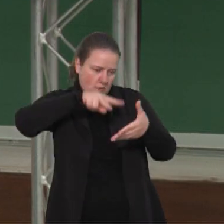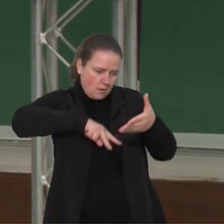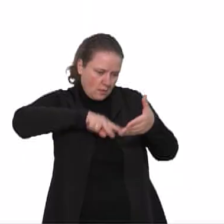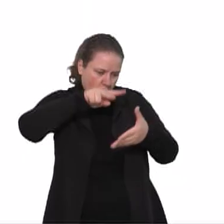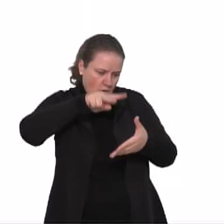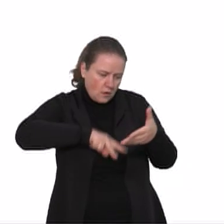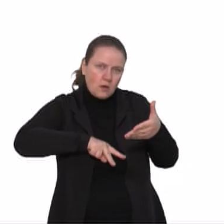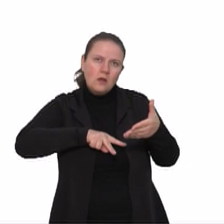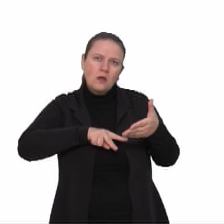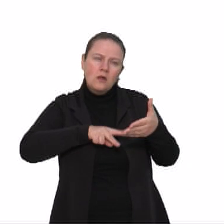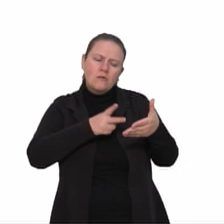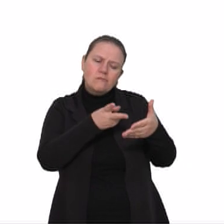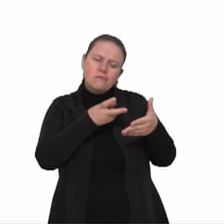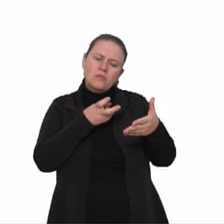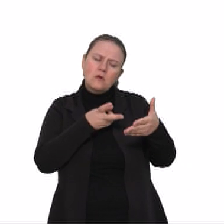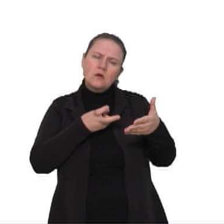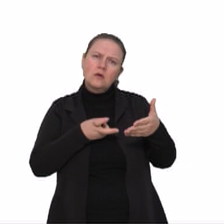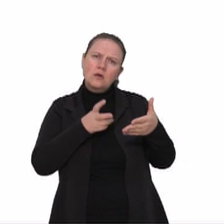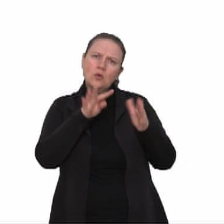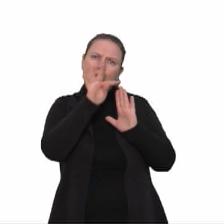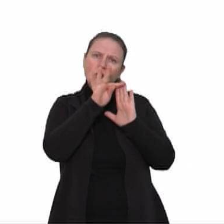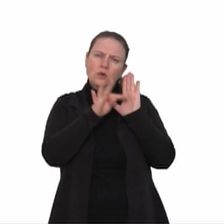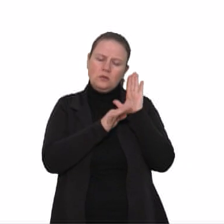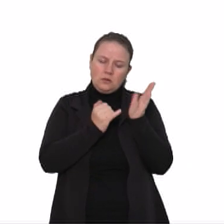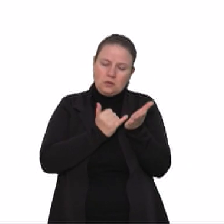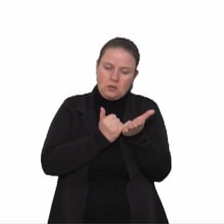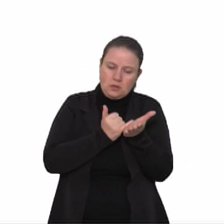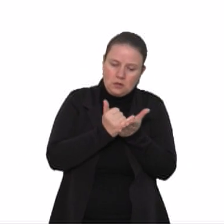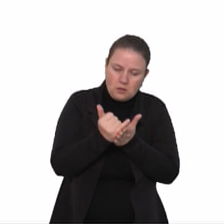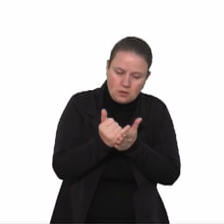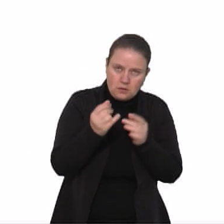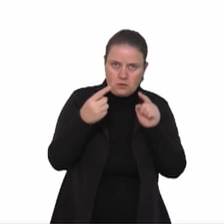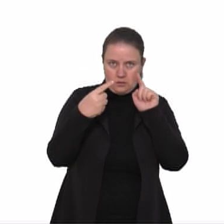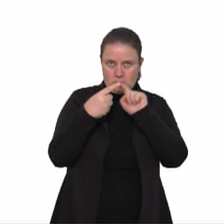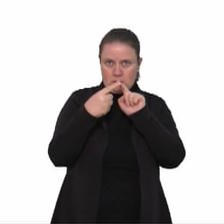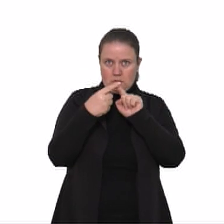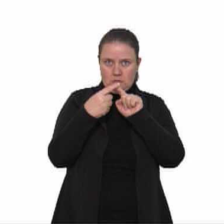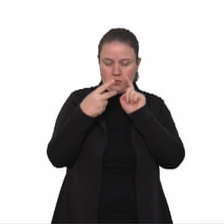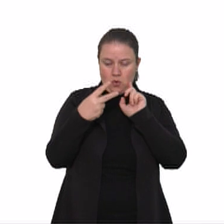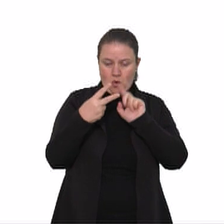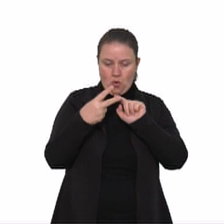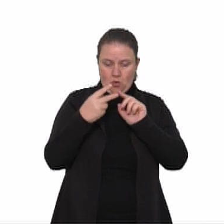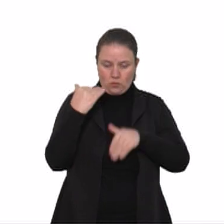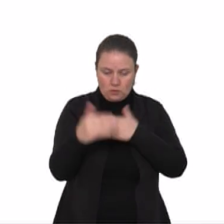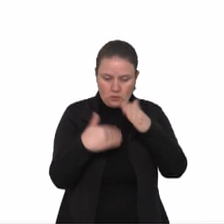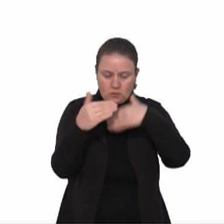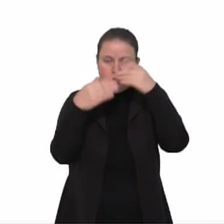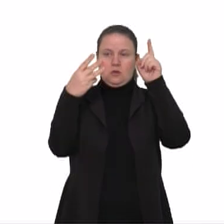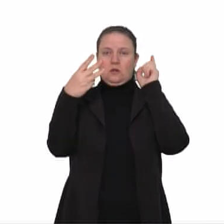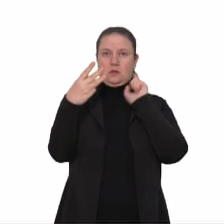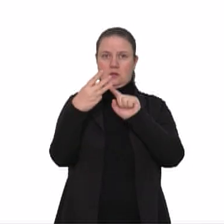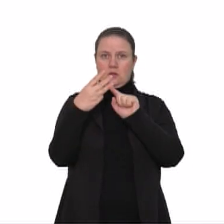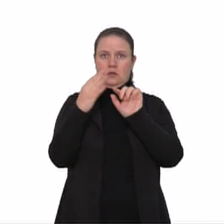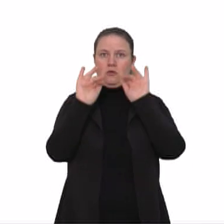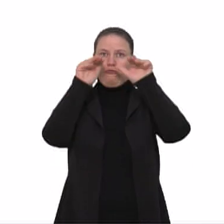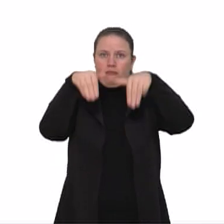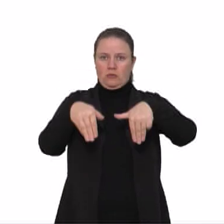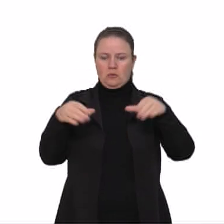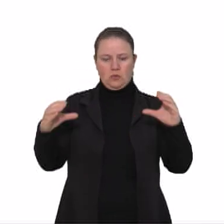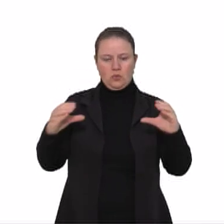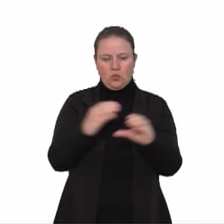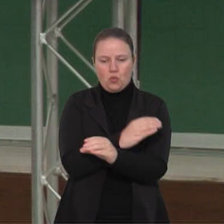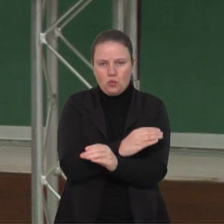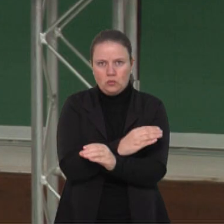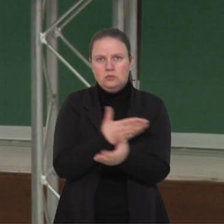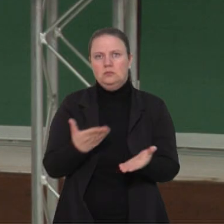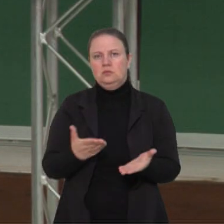e verifique se teu texto tem introdução, desenvolvimento e conclusão. Os textos que nós vimos, eles não